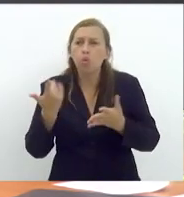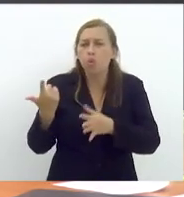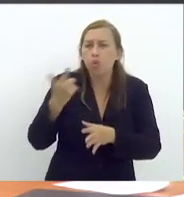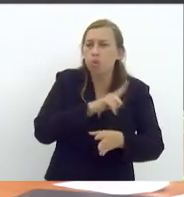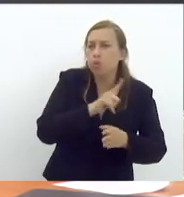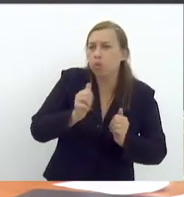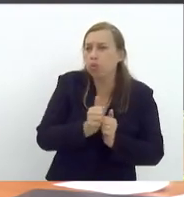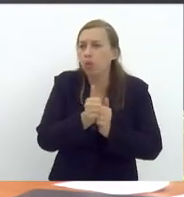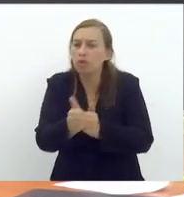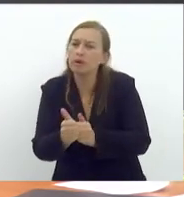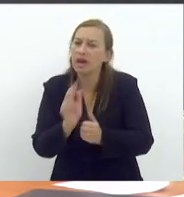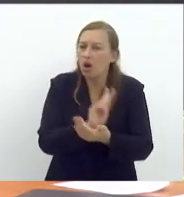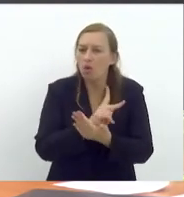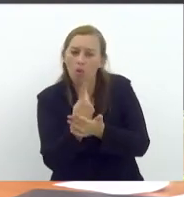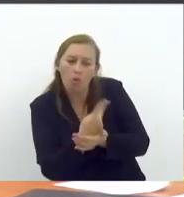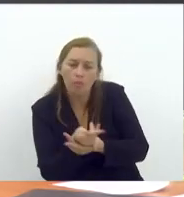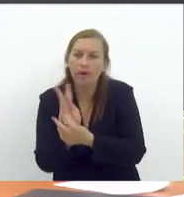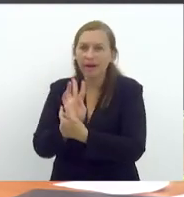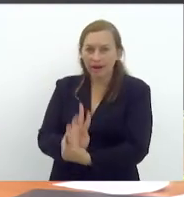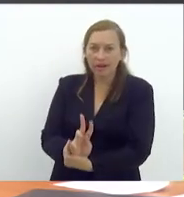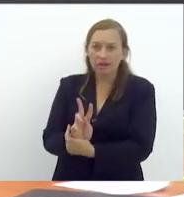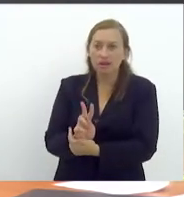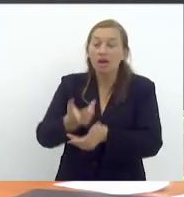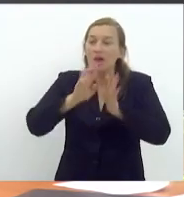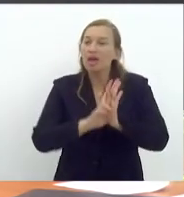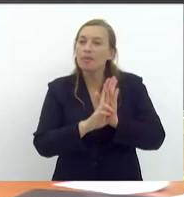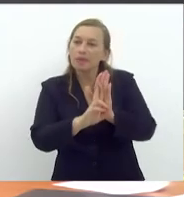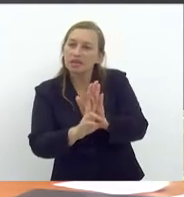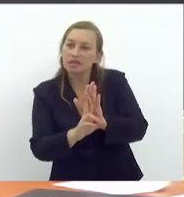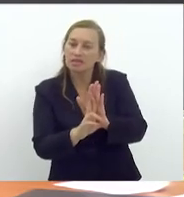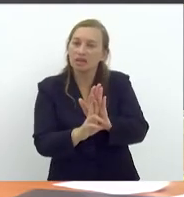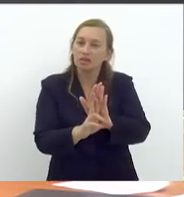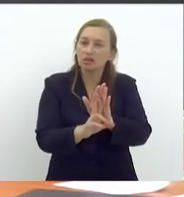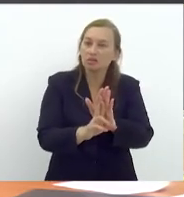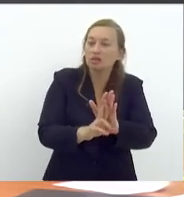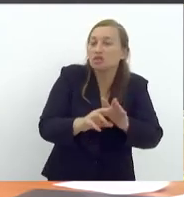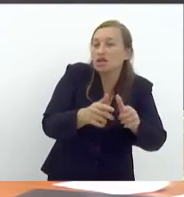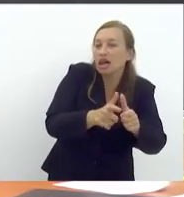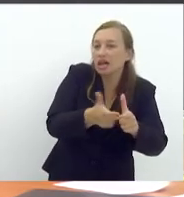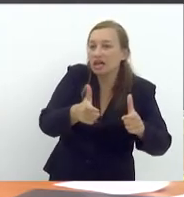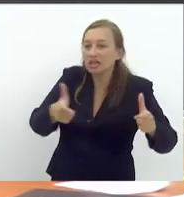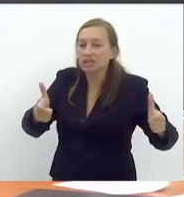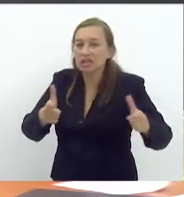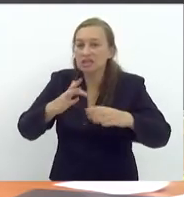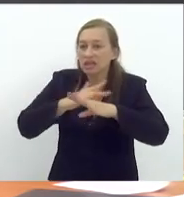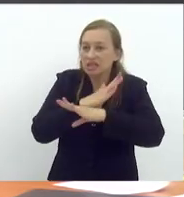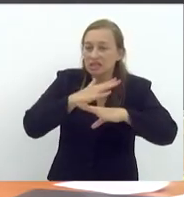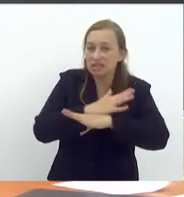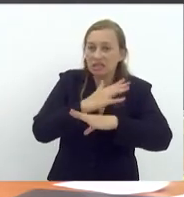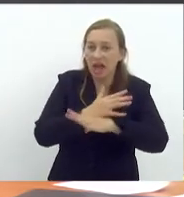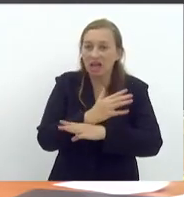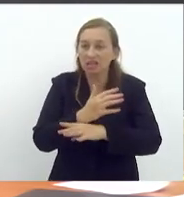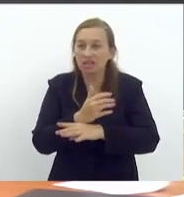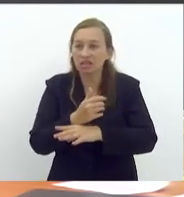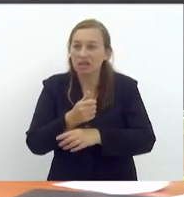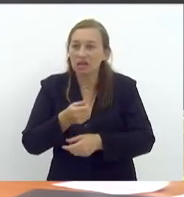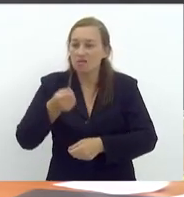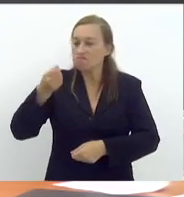caminhar com Breaking representamos a margem o horizonte dessa cidade machista